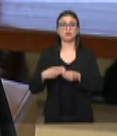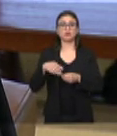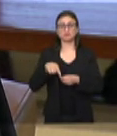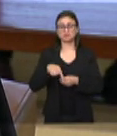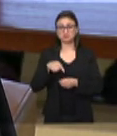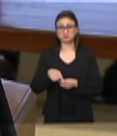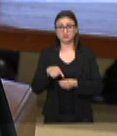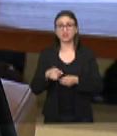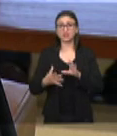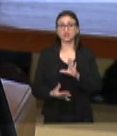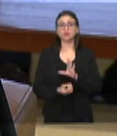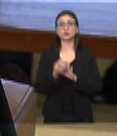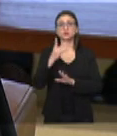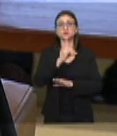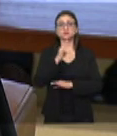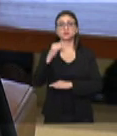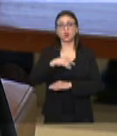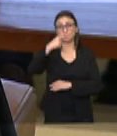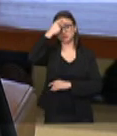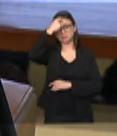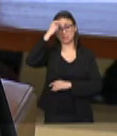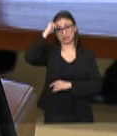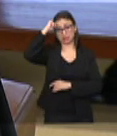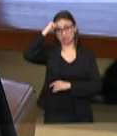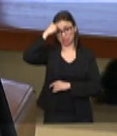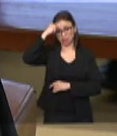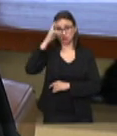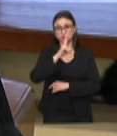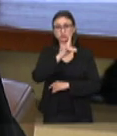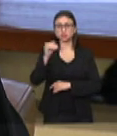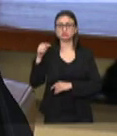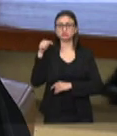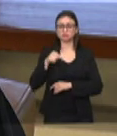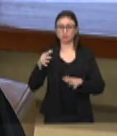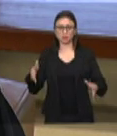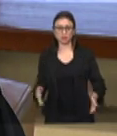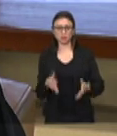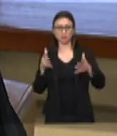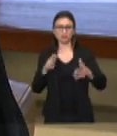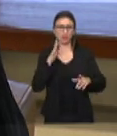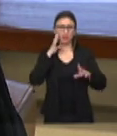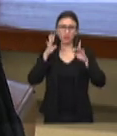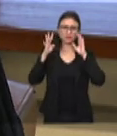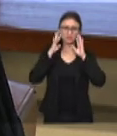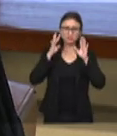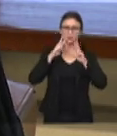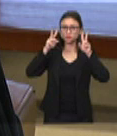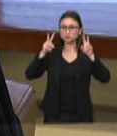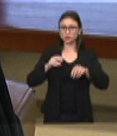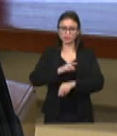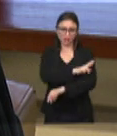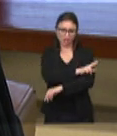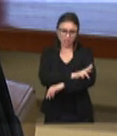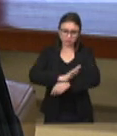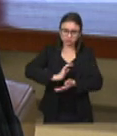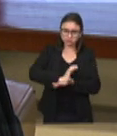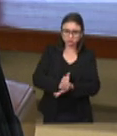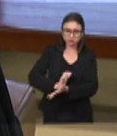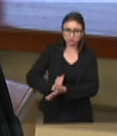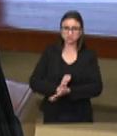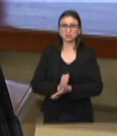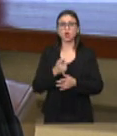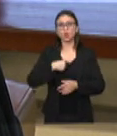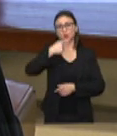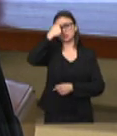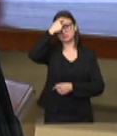autos criaram o Dia da Consciência Negra. A data busca promover a reflexão sobre o racismo e a